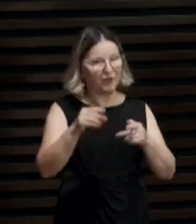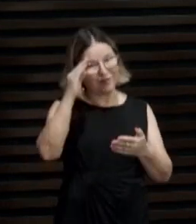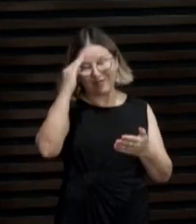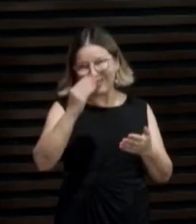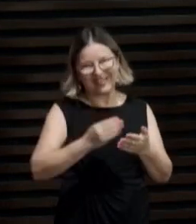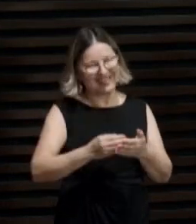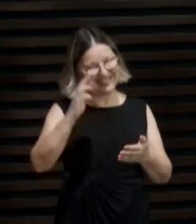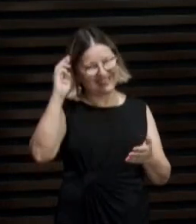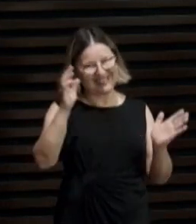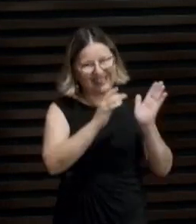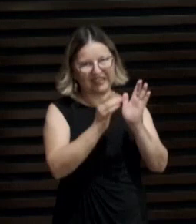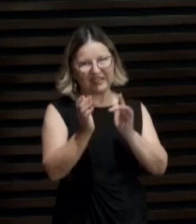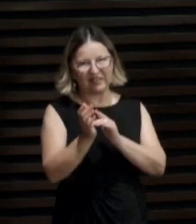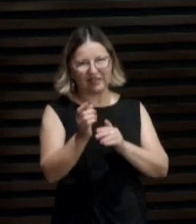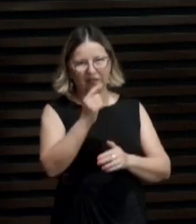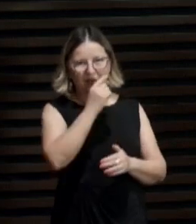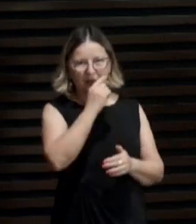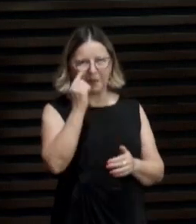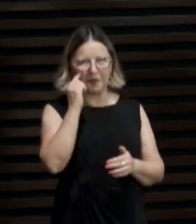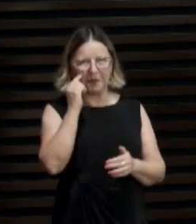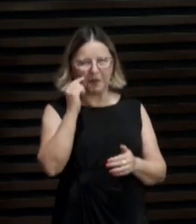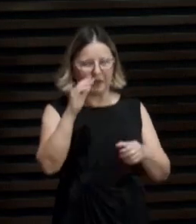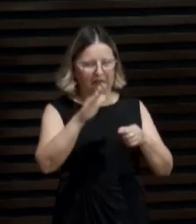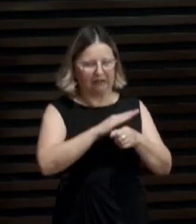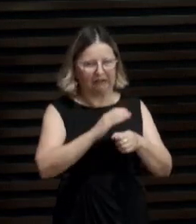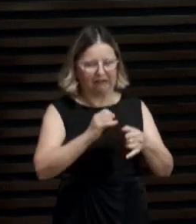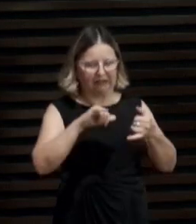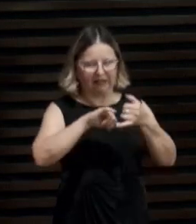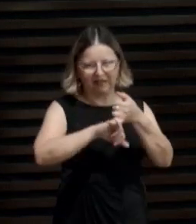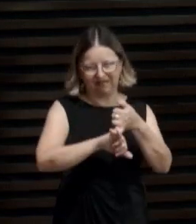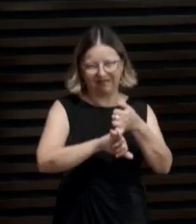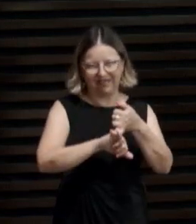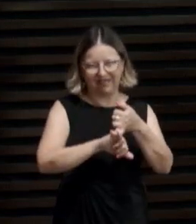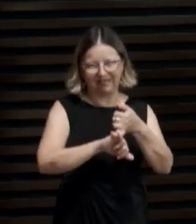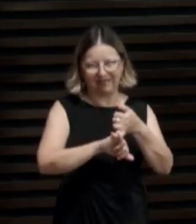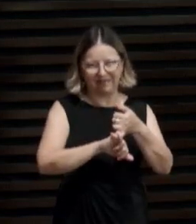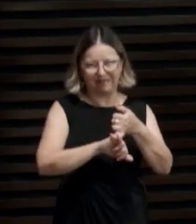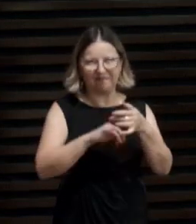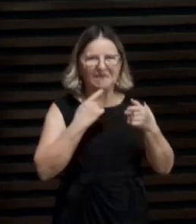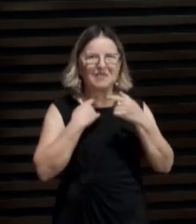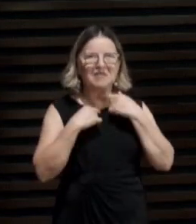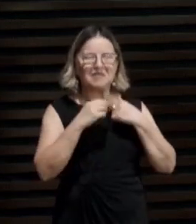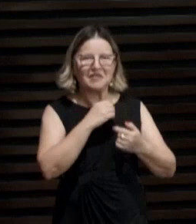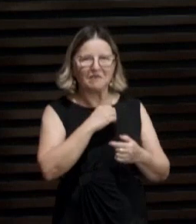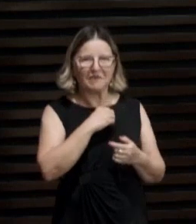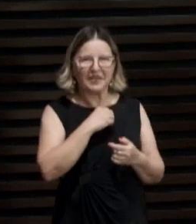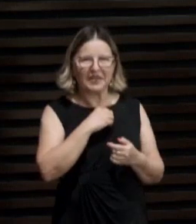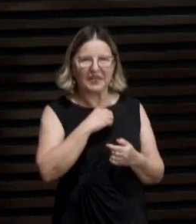na verdade, são olhos cheios de adultério, insaciáveis no pecado e engodando